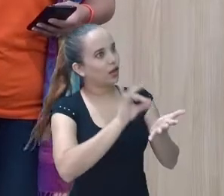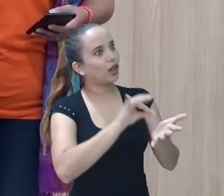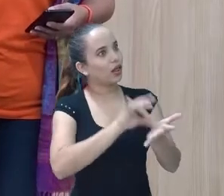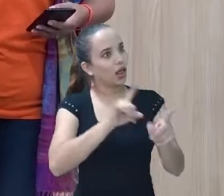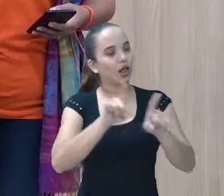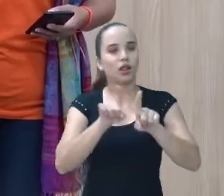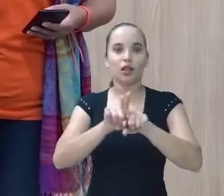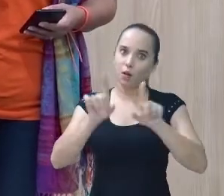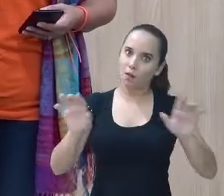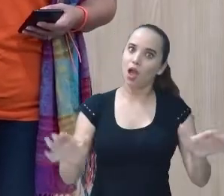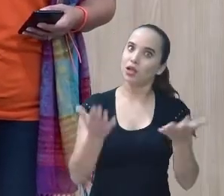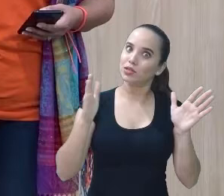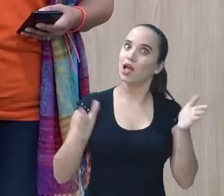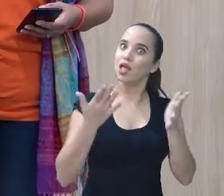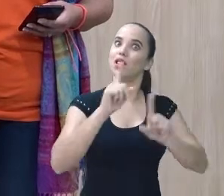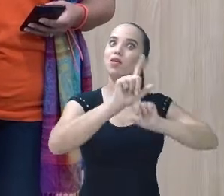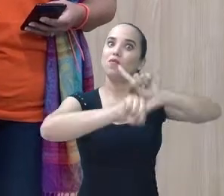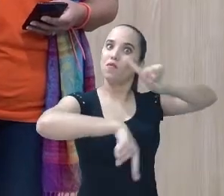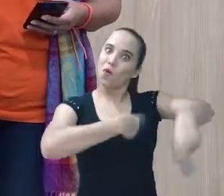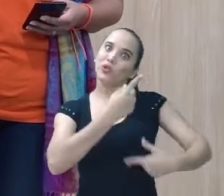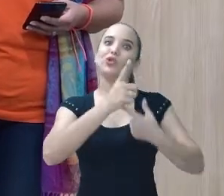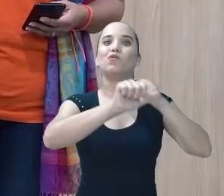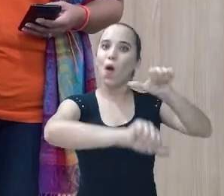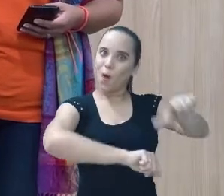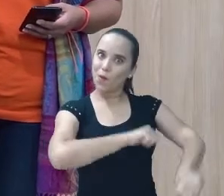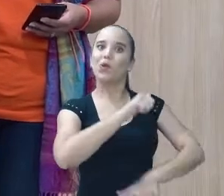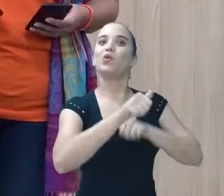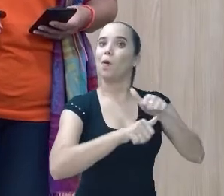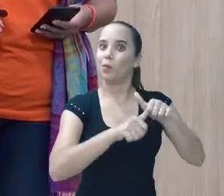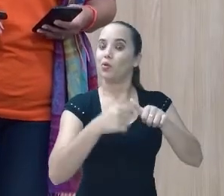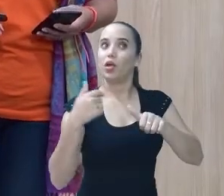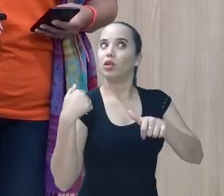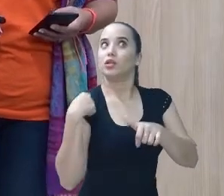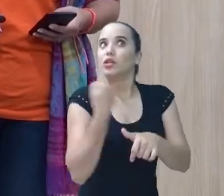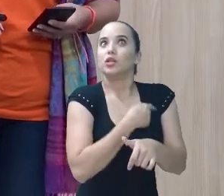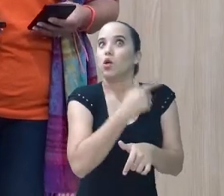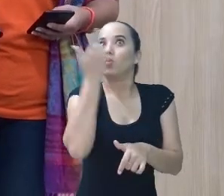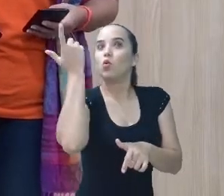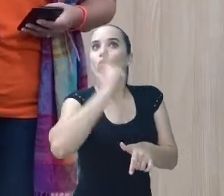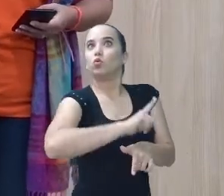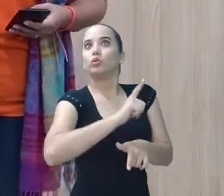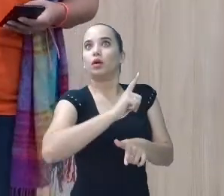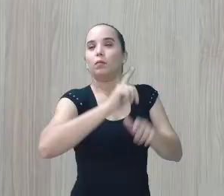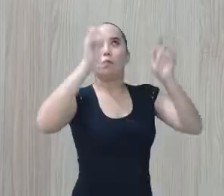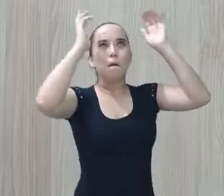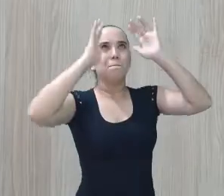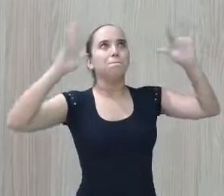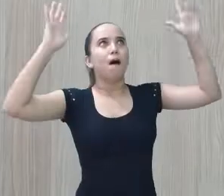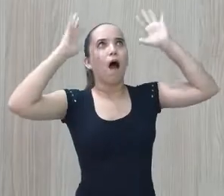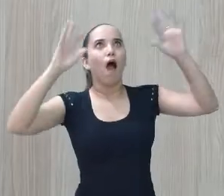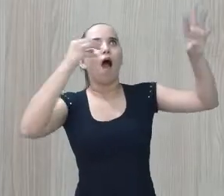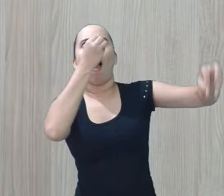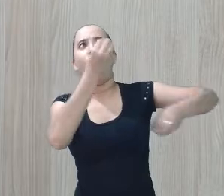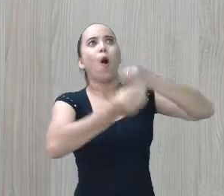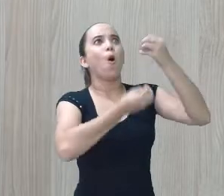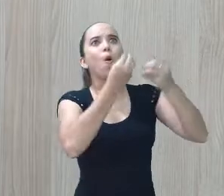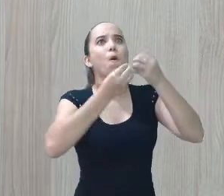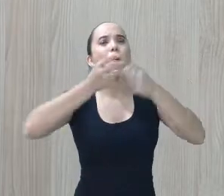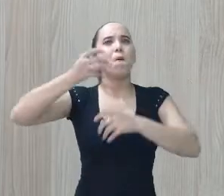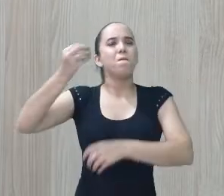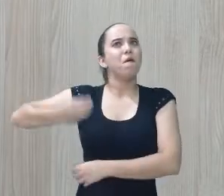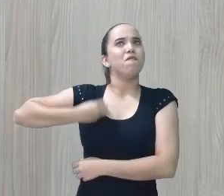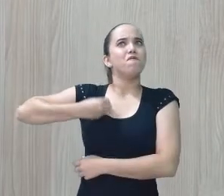as mudanças, de uma forma que a gente não tem nem como mensurar. É tão difícil até para a gente hoje pensar como era viver